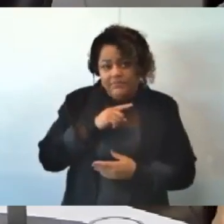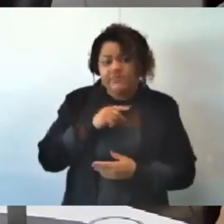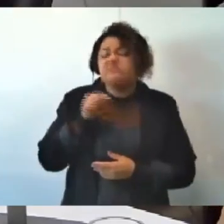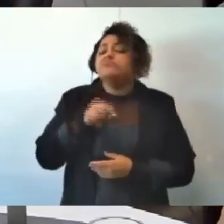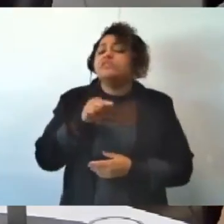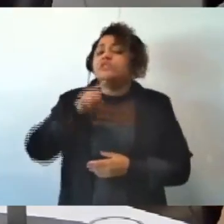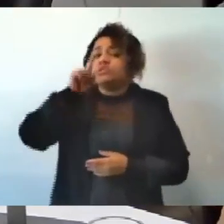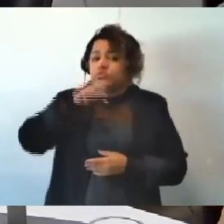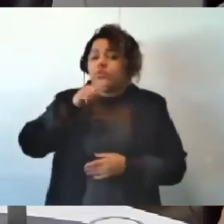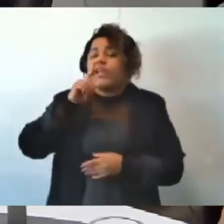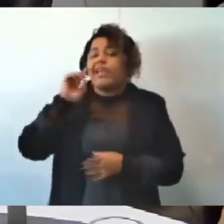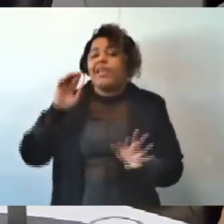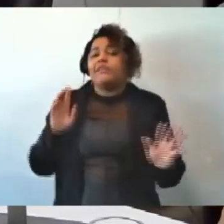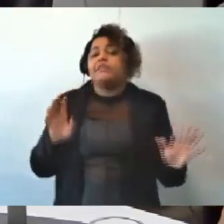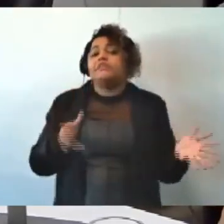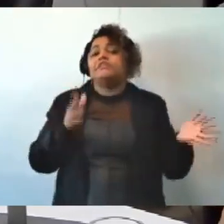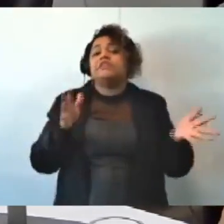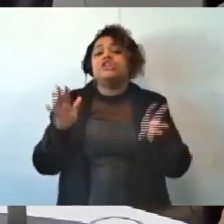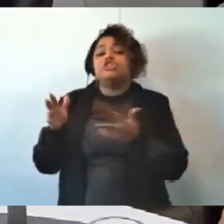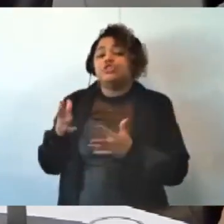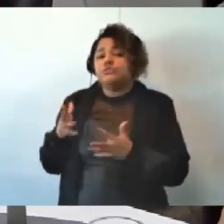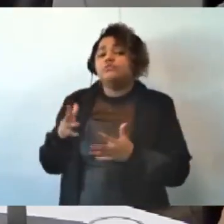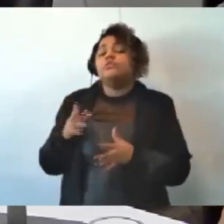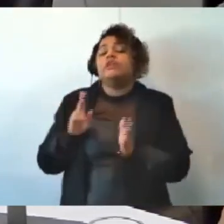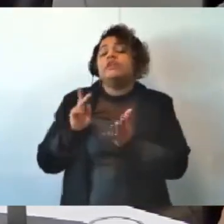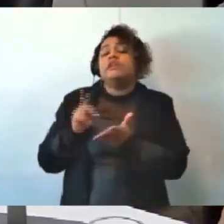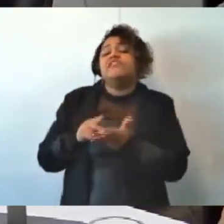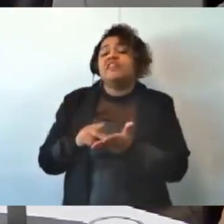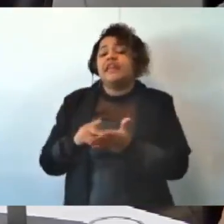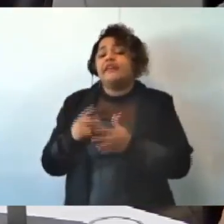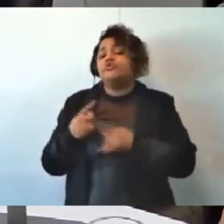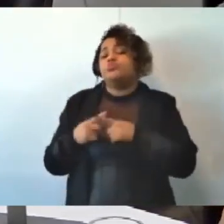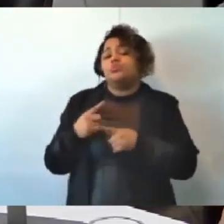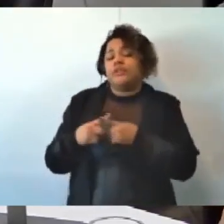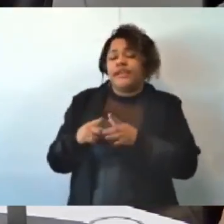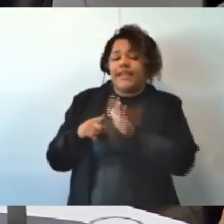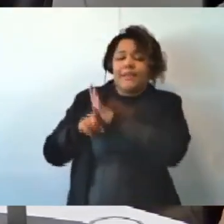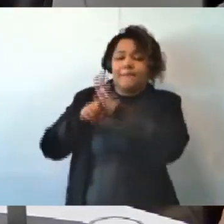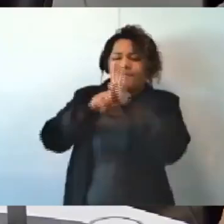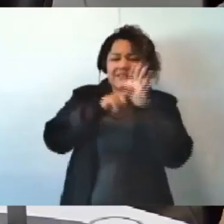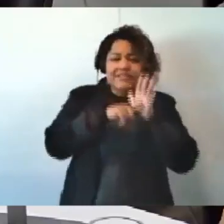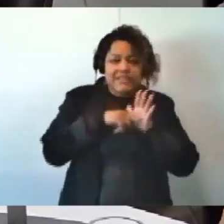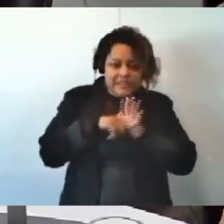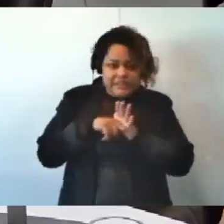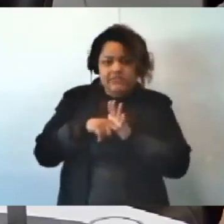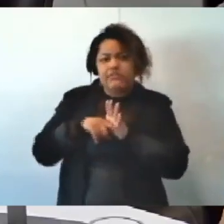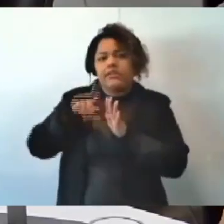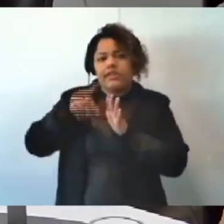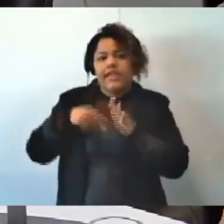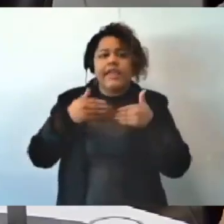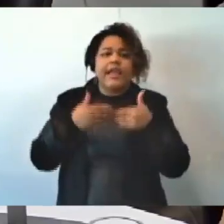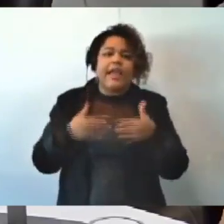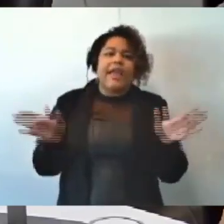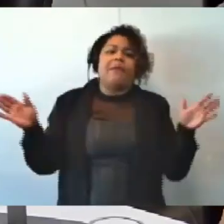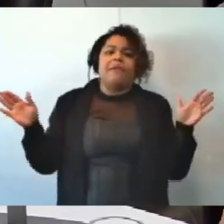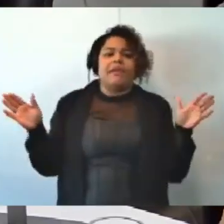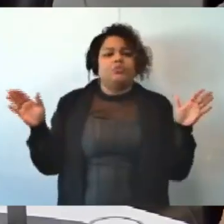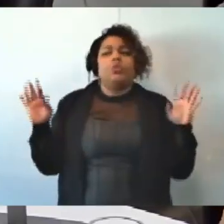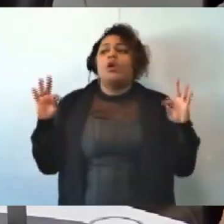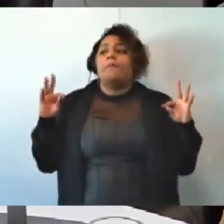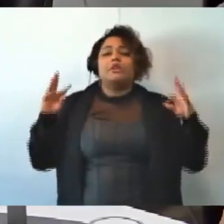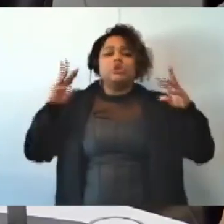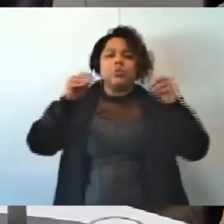pesquisa pública que teve, né, foi aberta ao público. O público, eu falo para todo mundo, não só